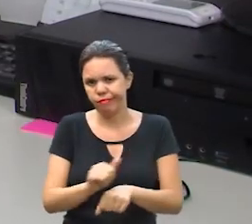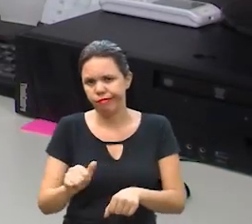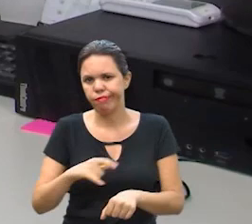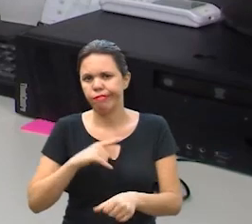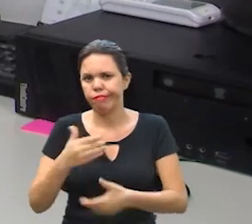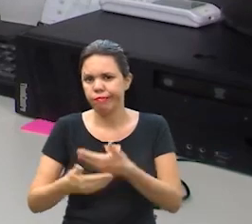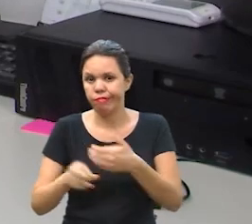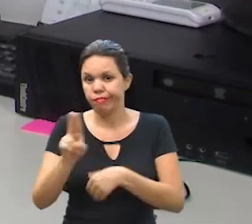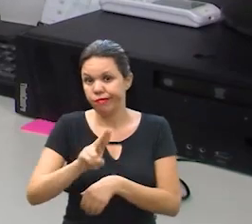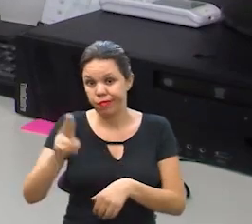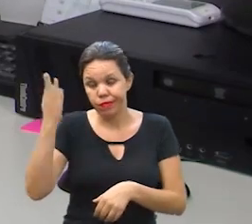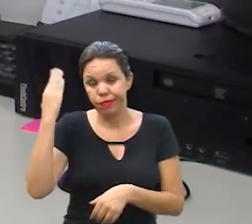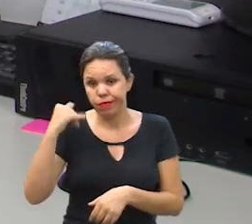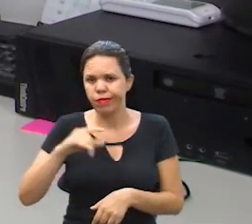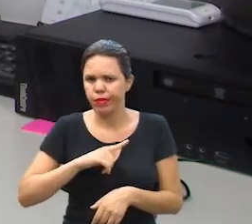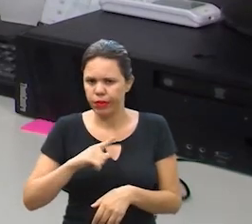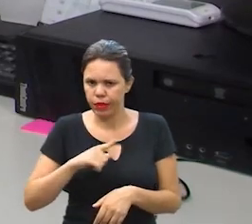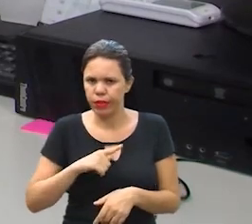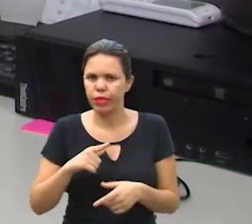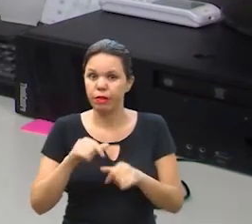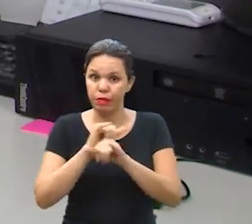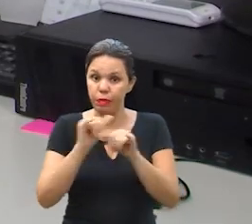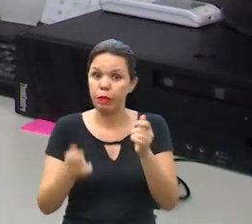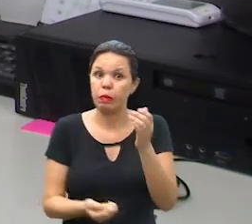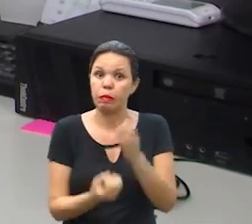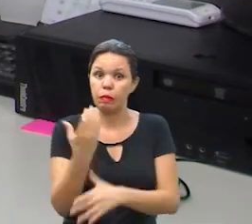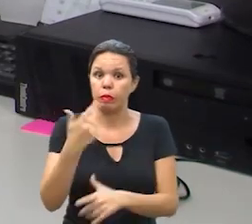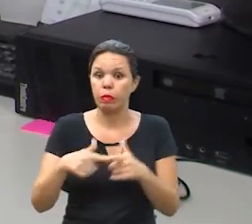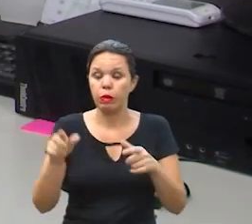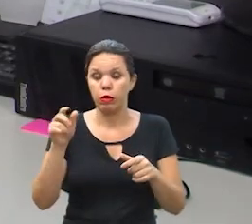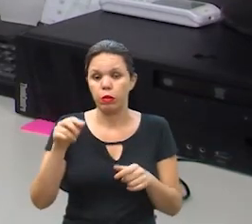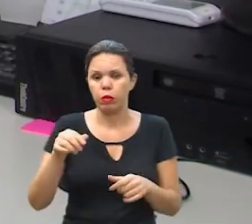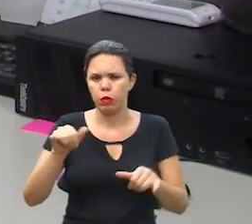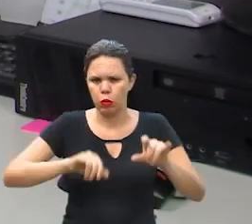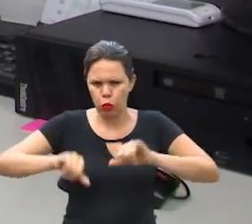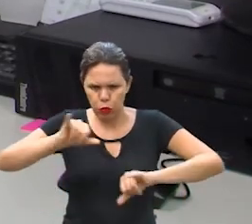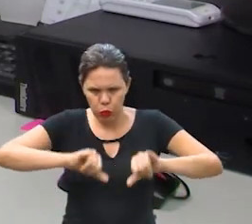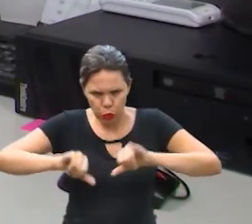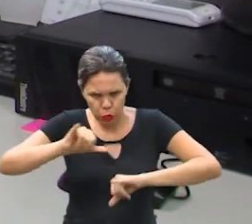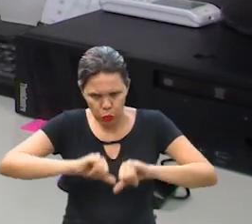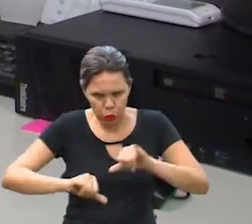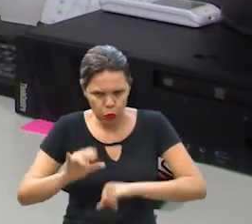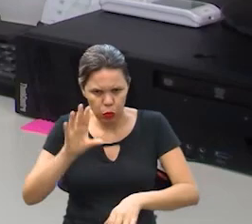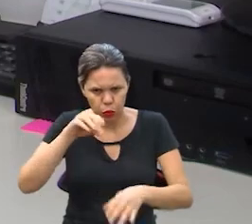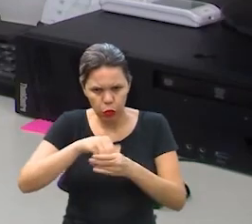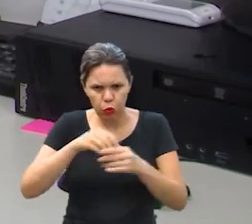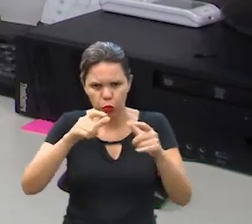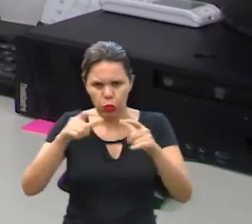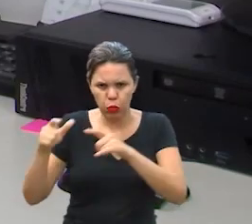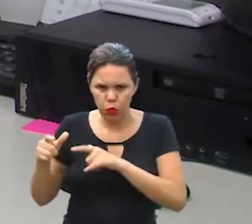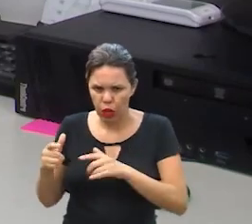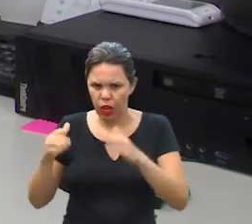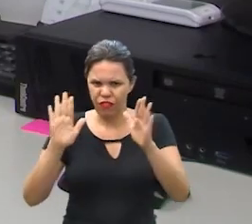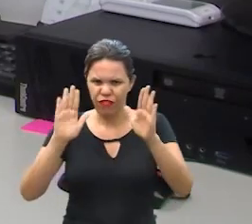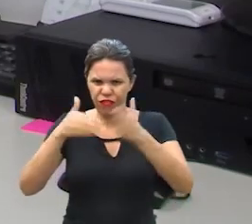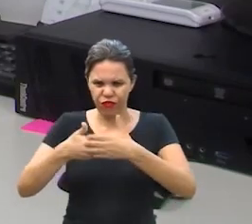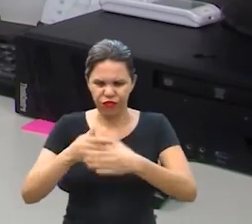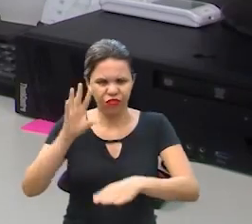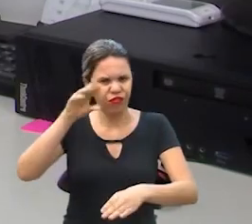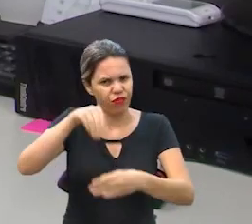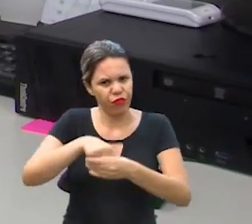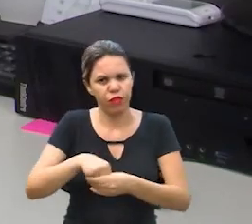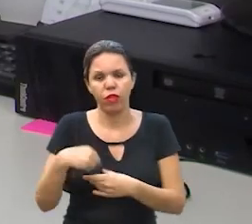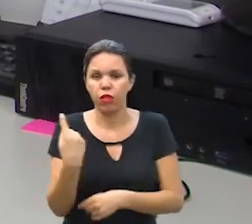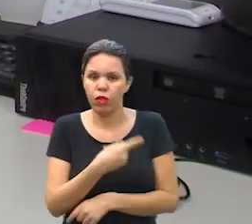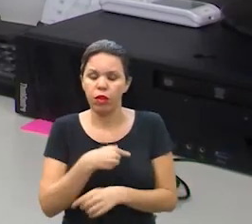que, ao usar, sabendo que existe esta probabilidade do uso de impermeabilizantes, inflamáveis em ambientes